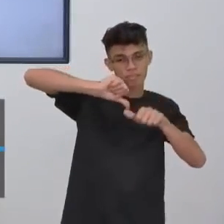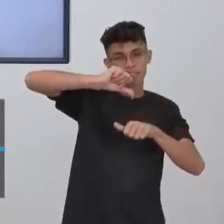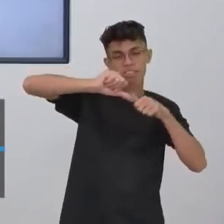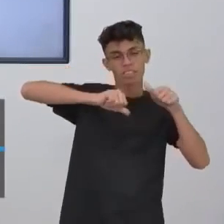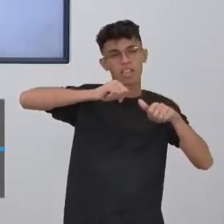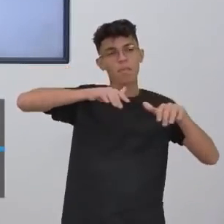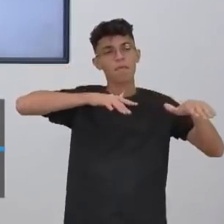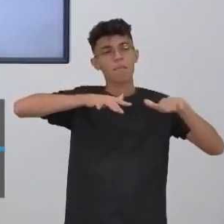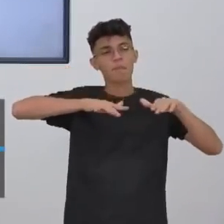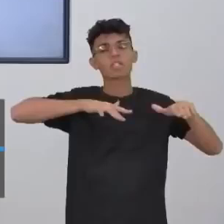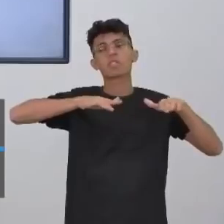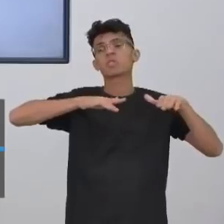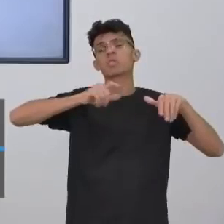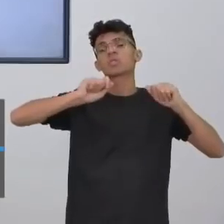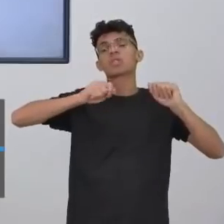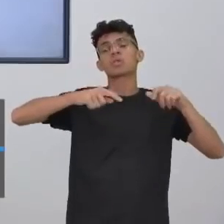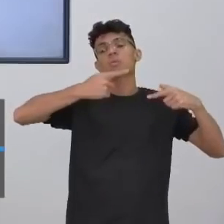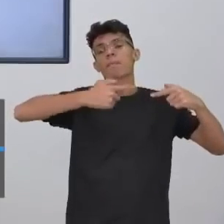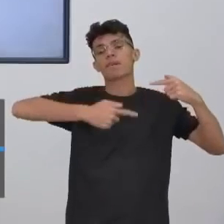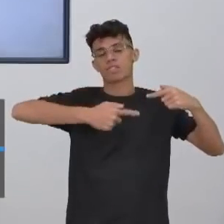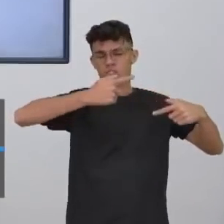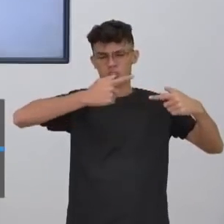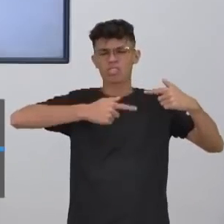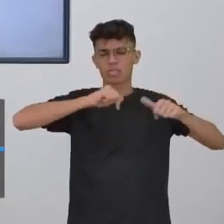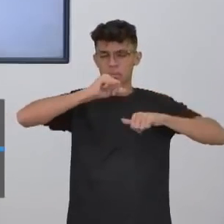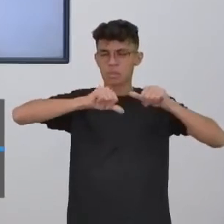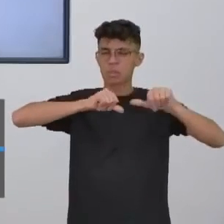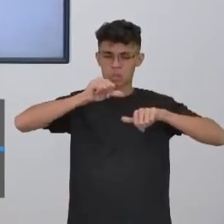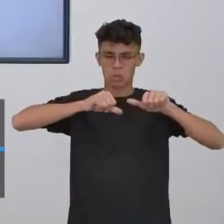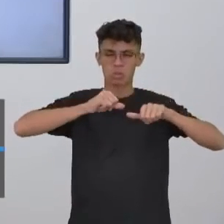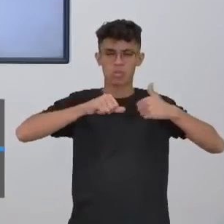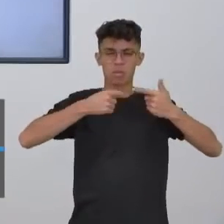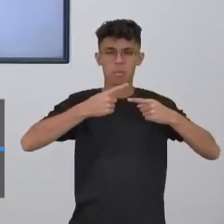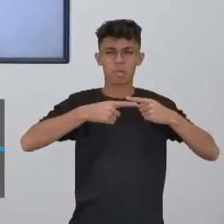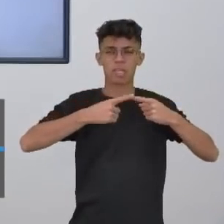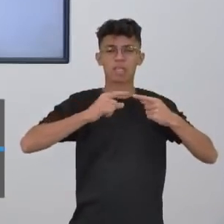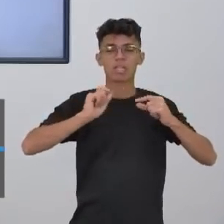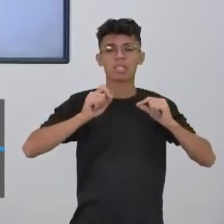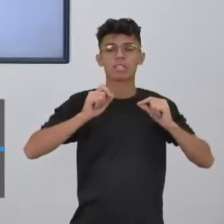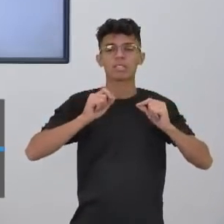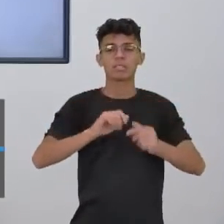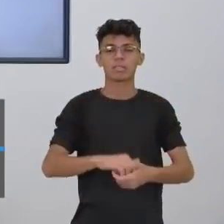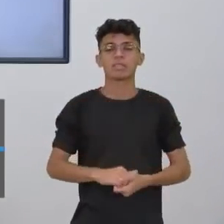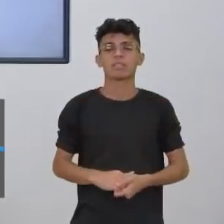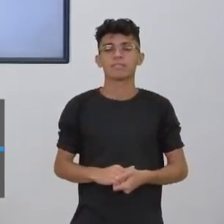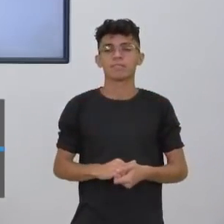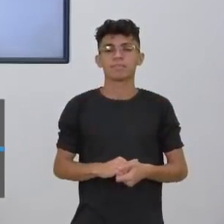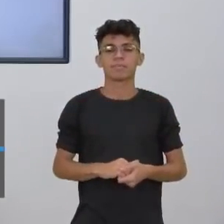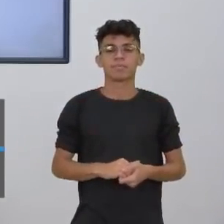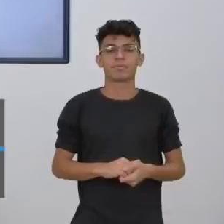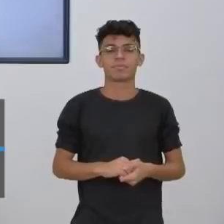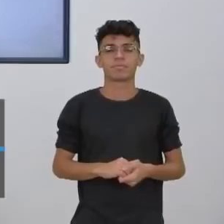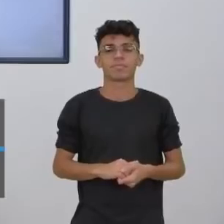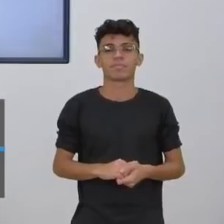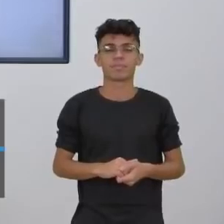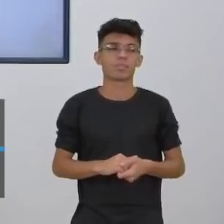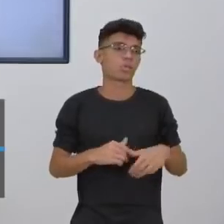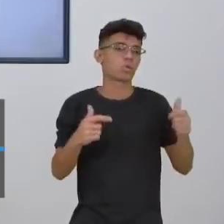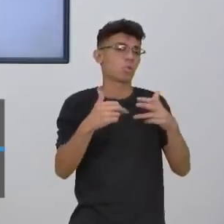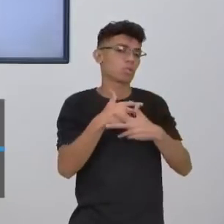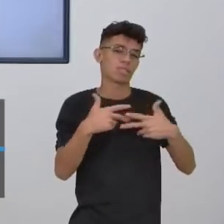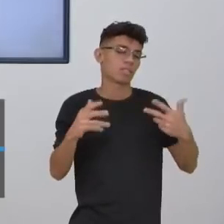Alguns movimentos no cenário político que acabaram sendo reflexo de também cenários que